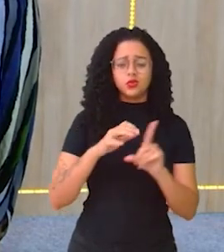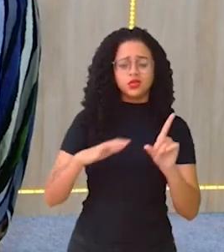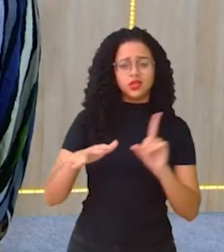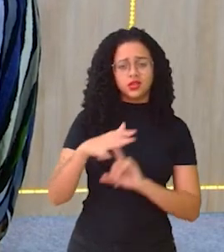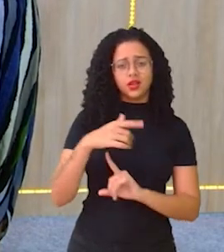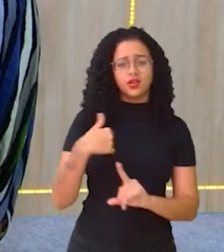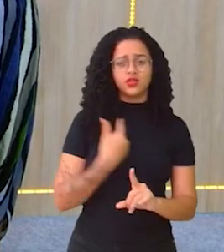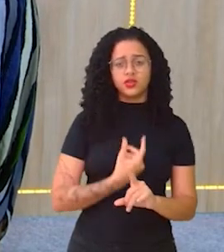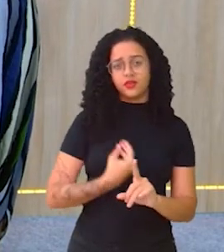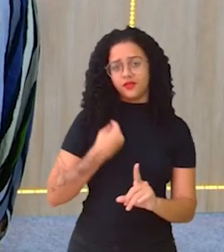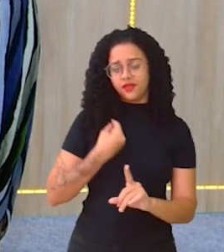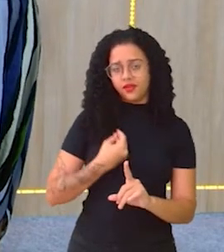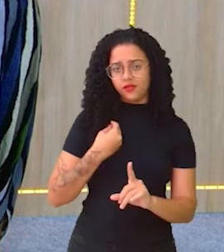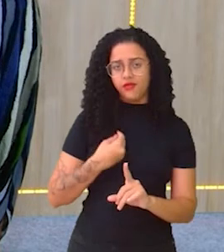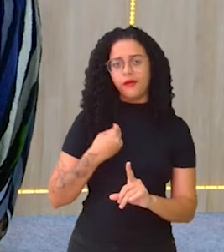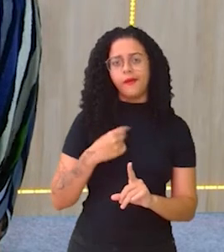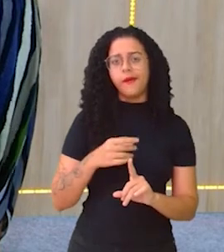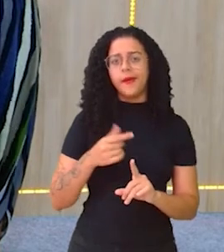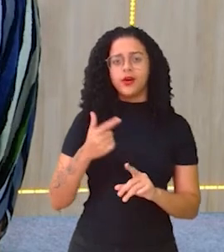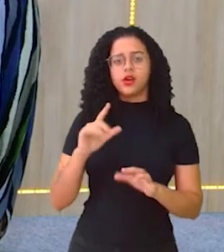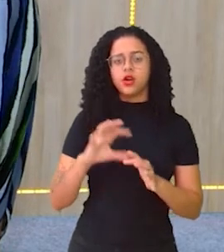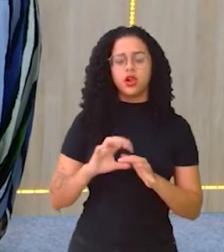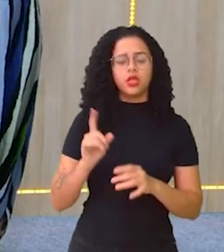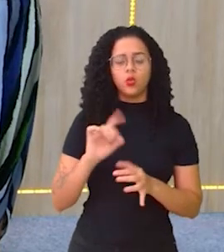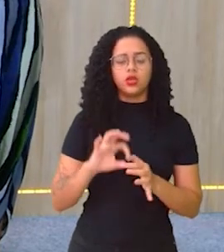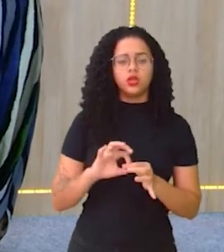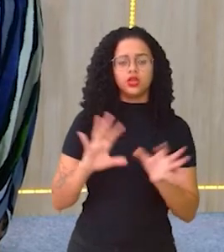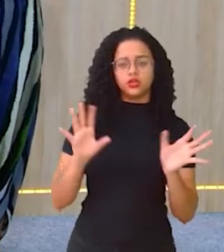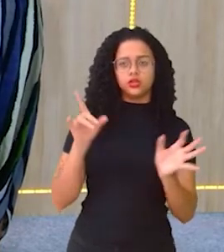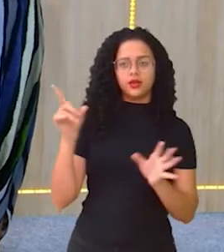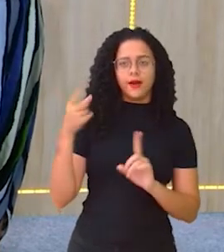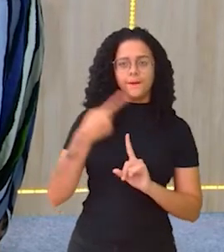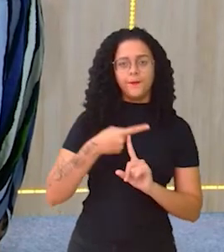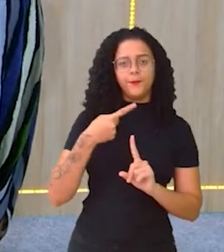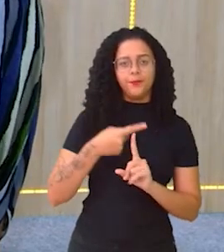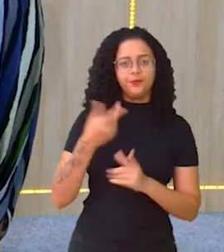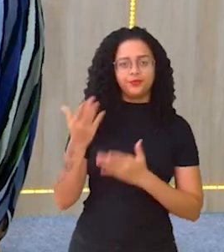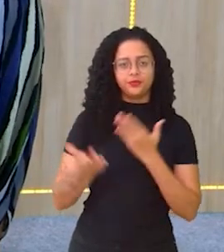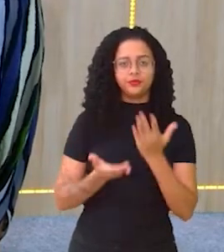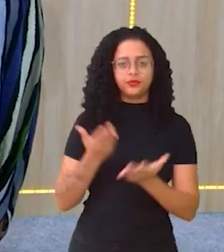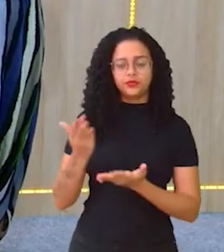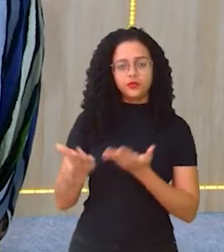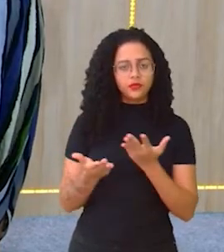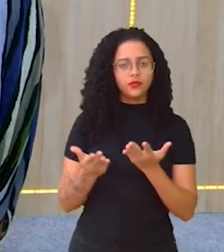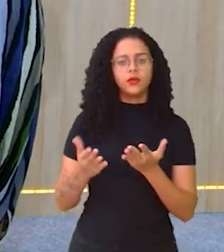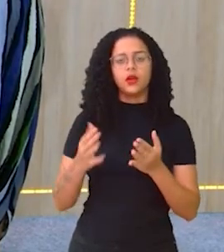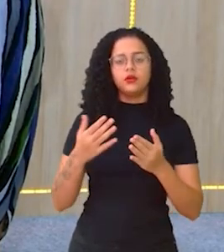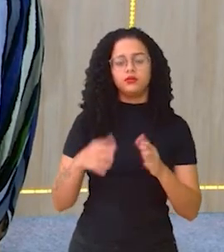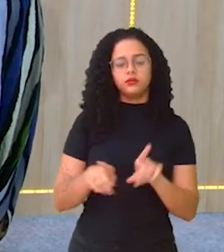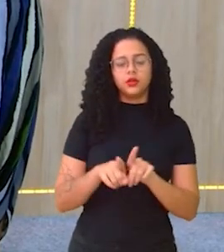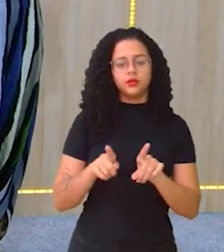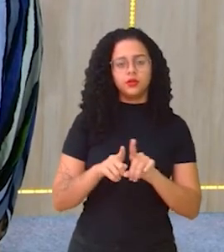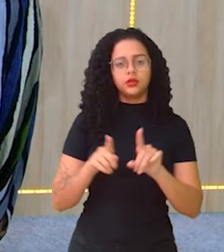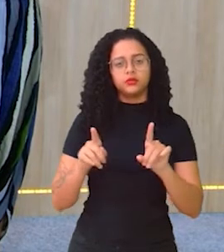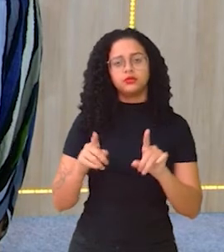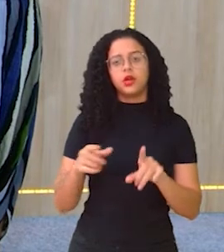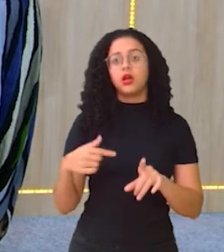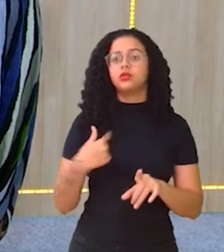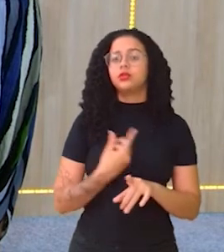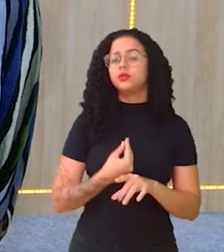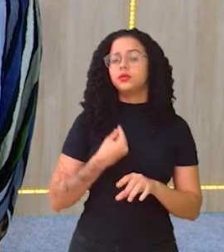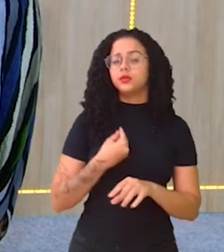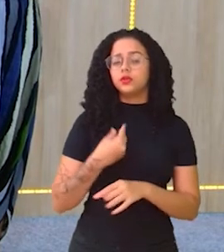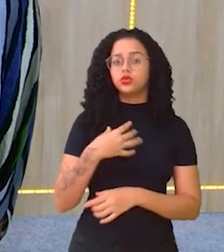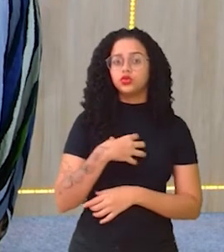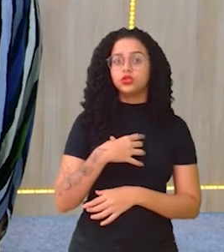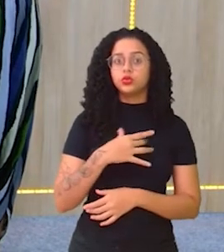vive, ela não permite esse tipo de tratamento mesmo, né? De abertura para a gente viver de forma